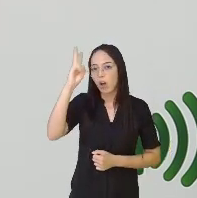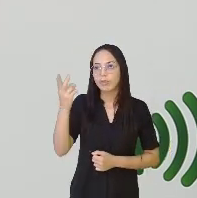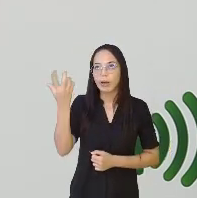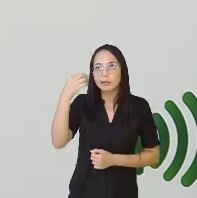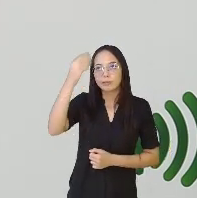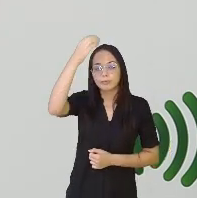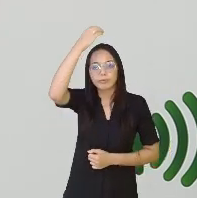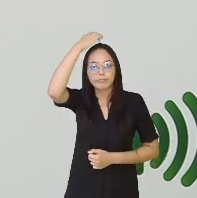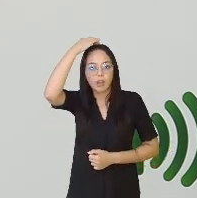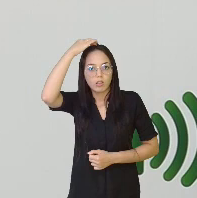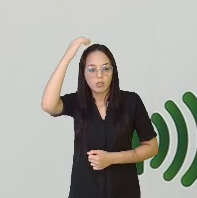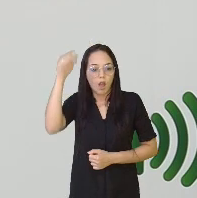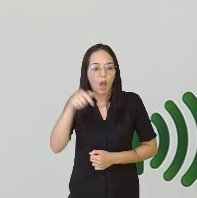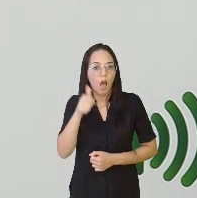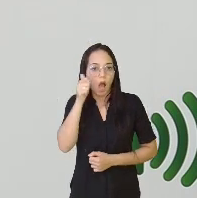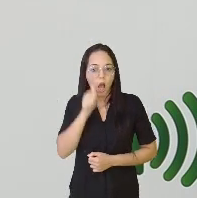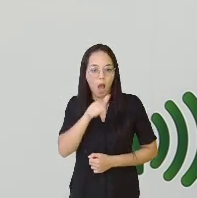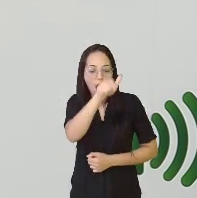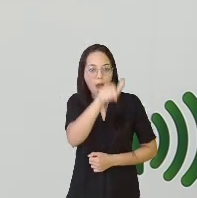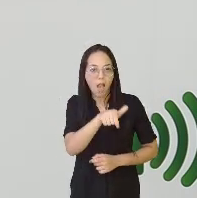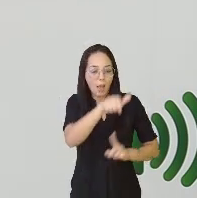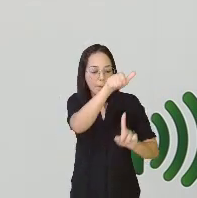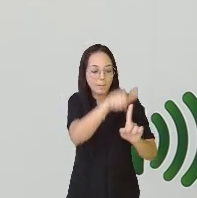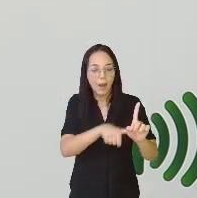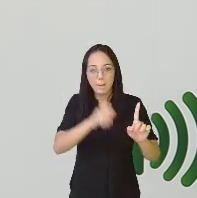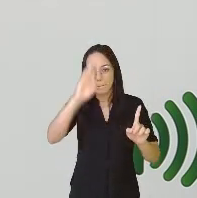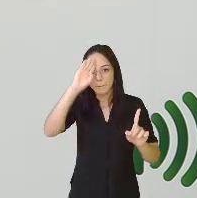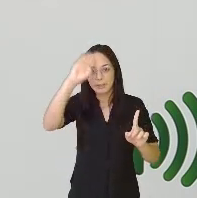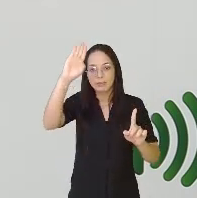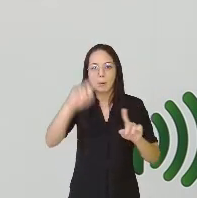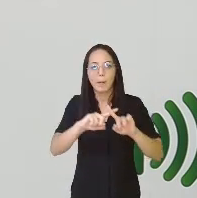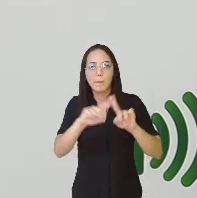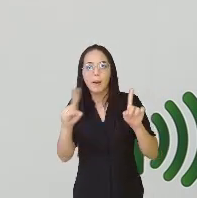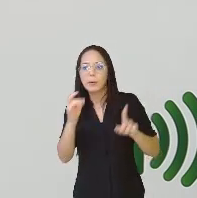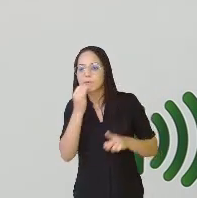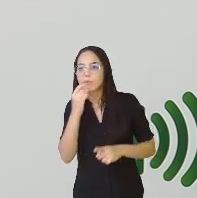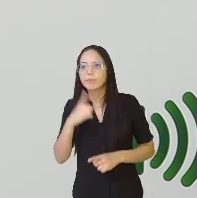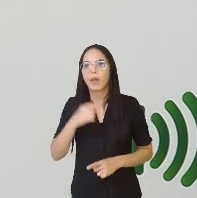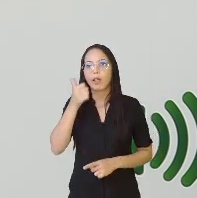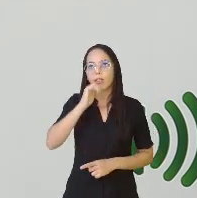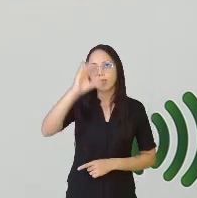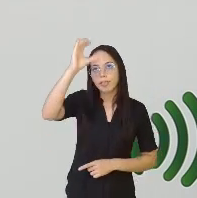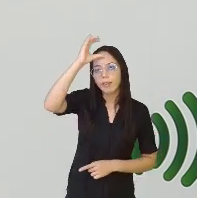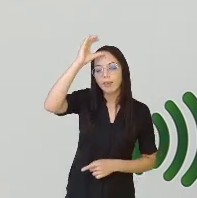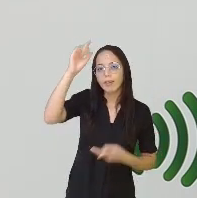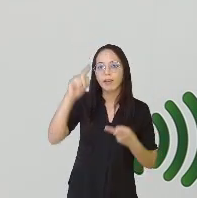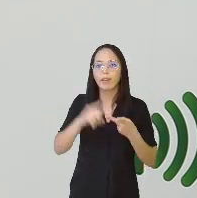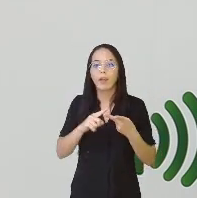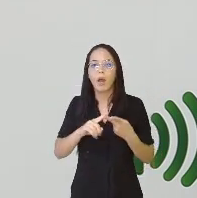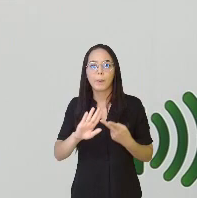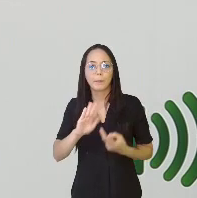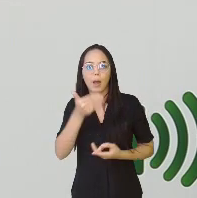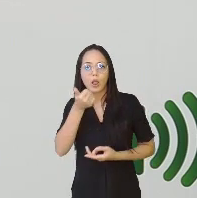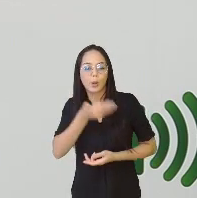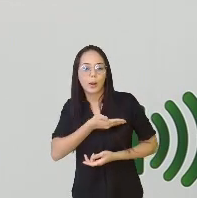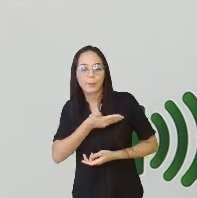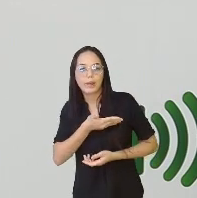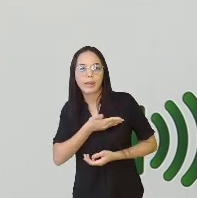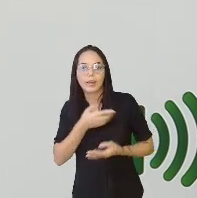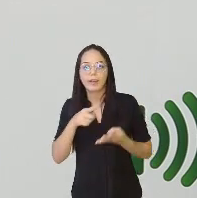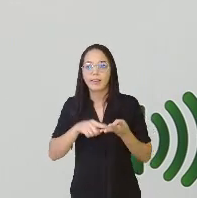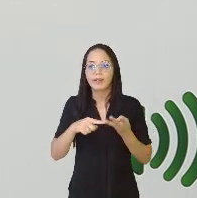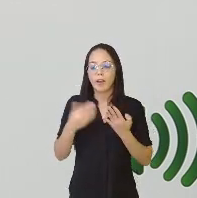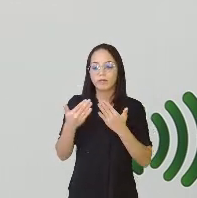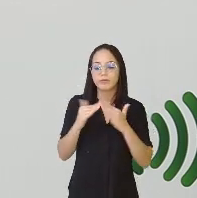protagonista, ela é a personagem principal, mas ali ela vai ter uma tia, ela vai ter uma melhor amiga, ela vai ter